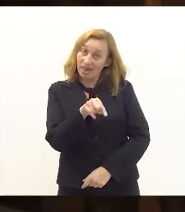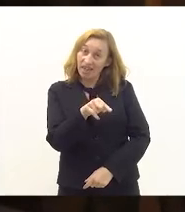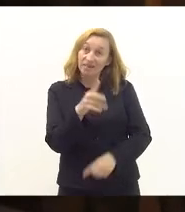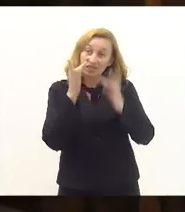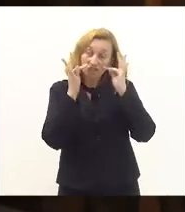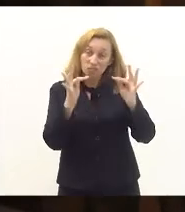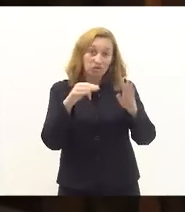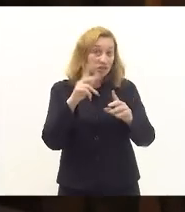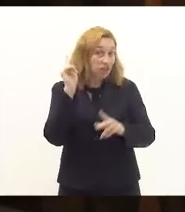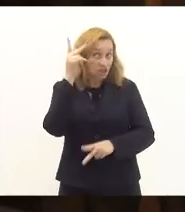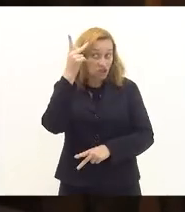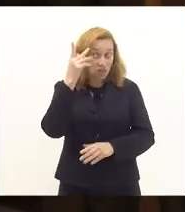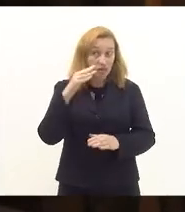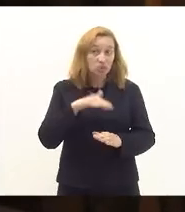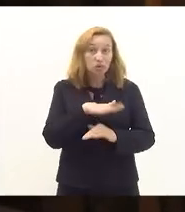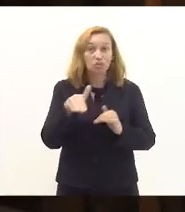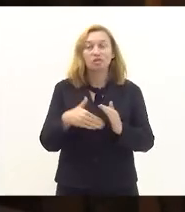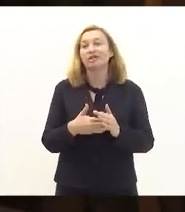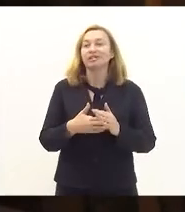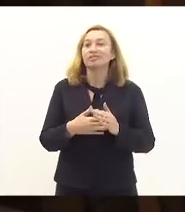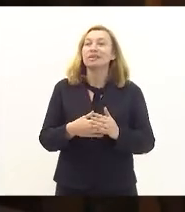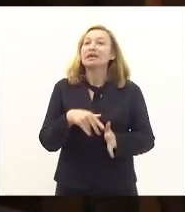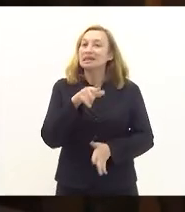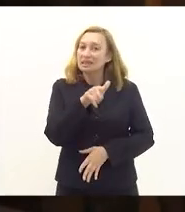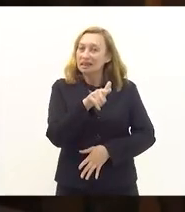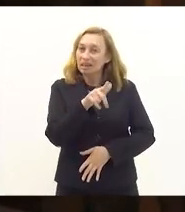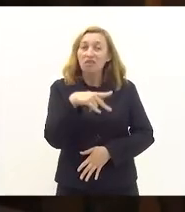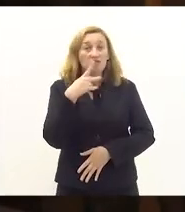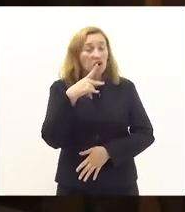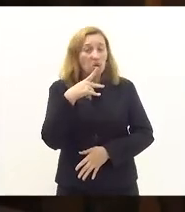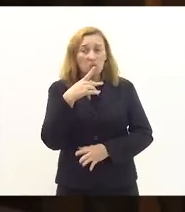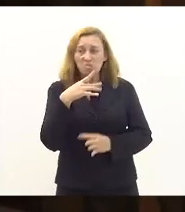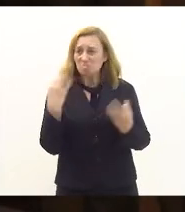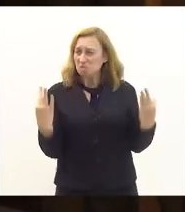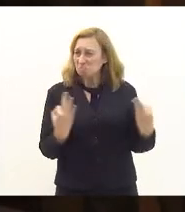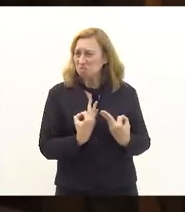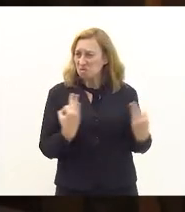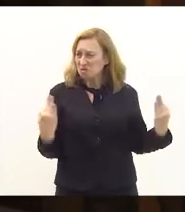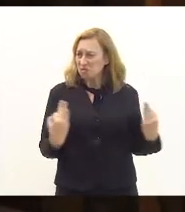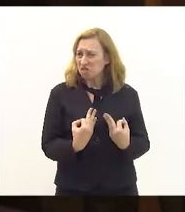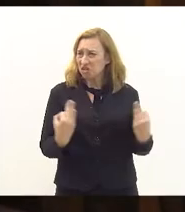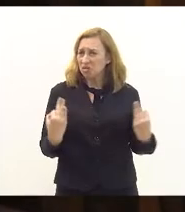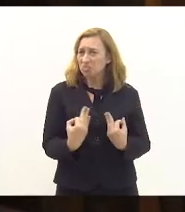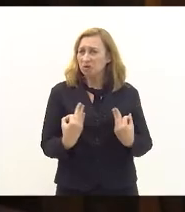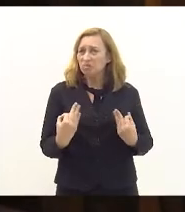história. E ela abordou de forma brilhante